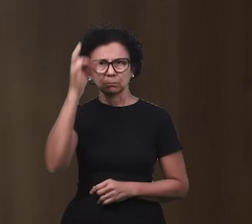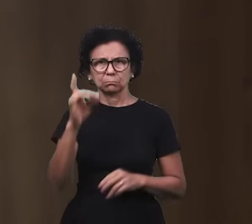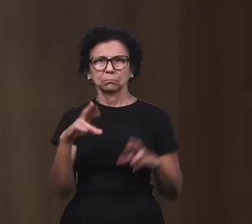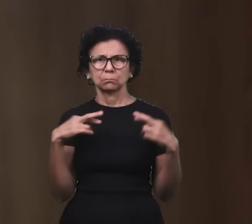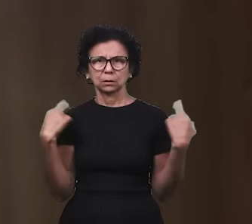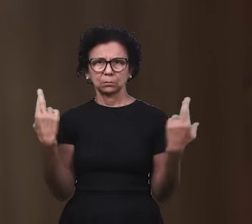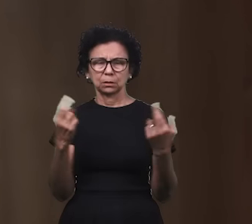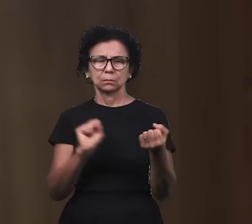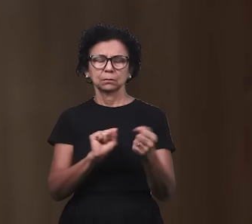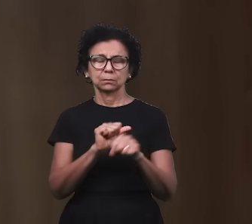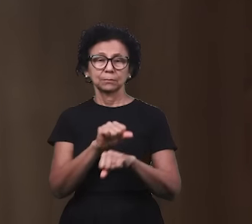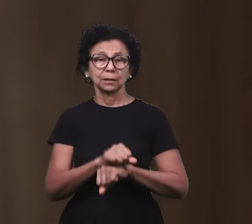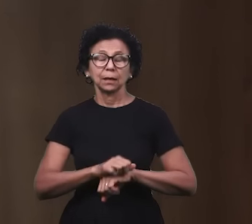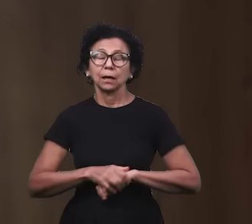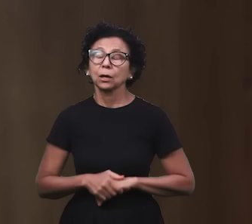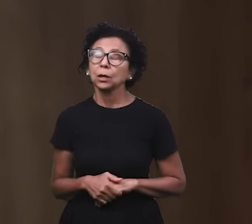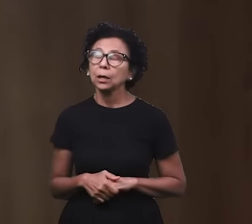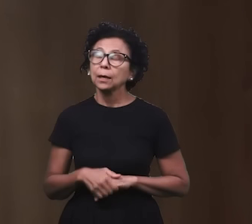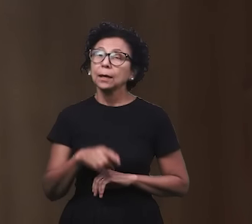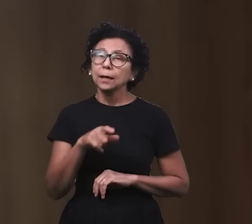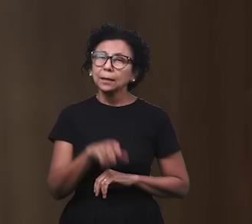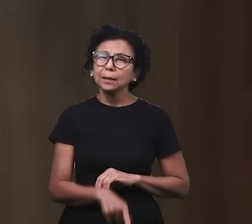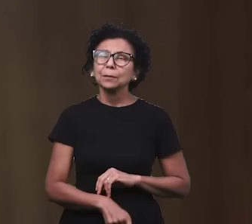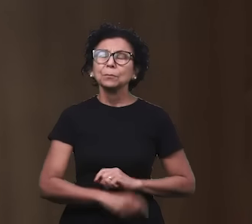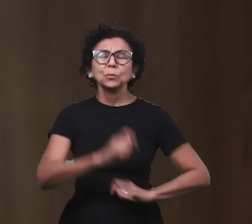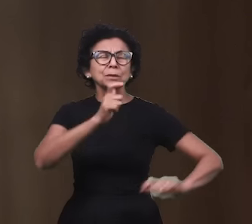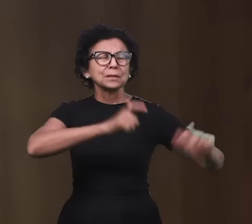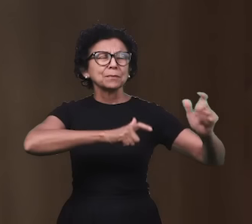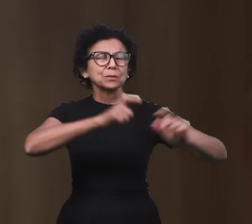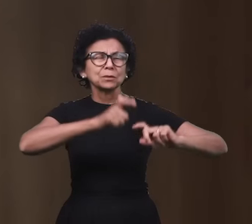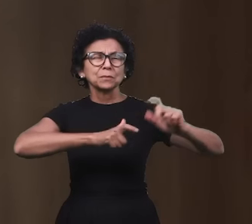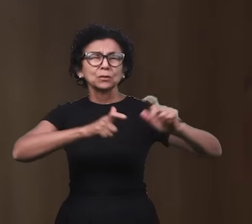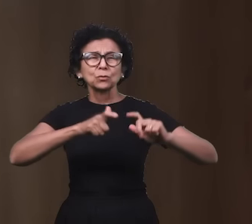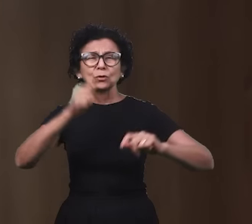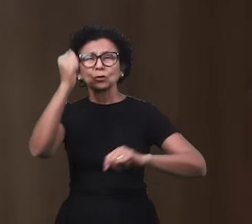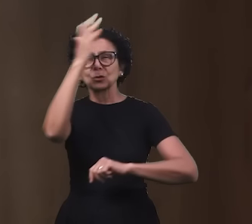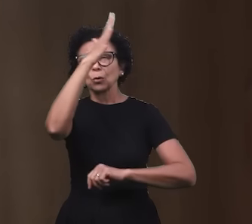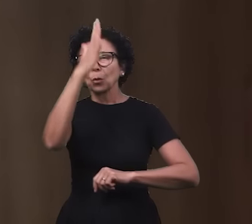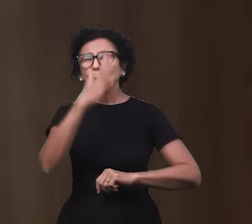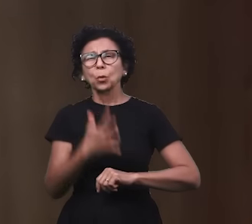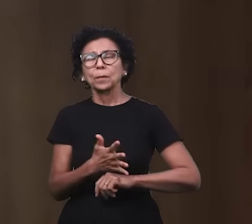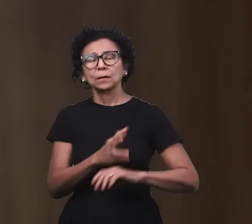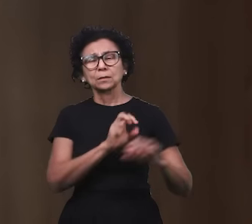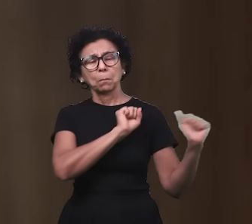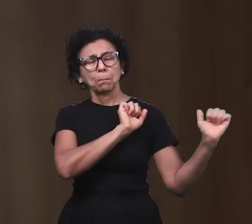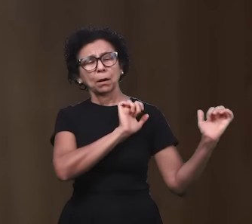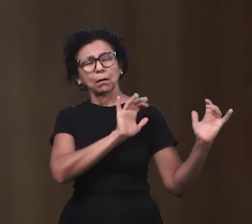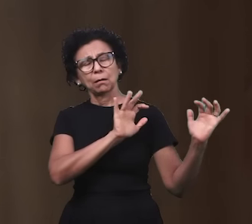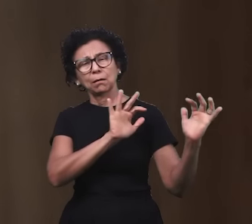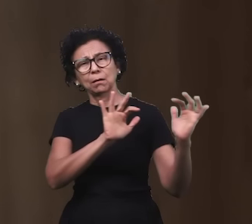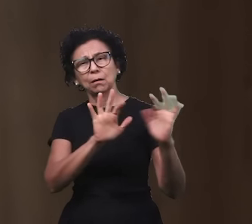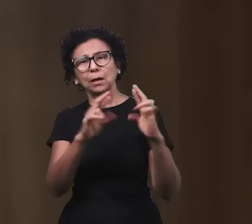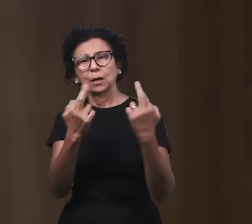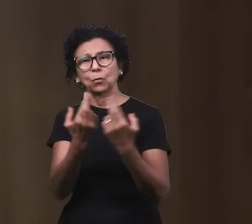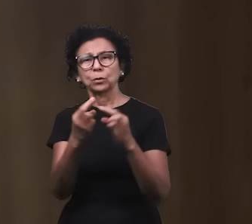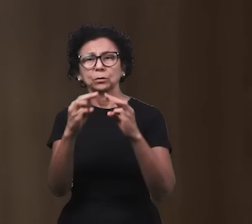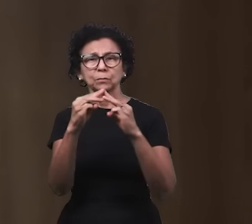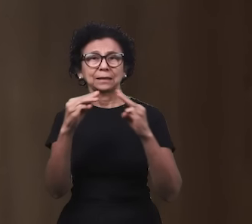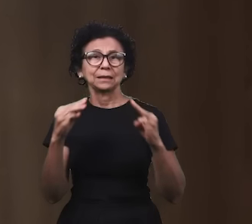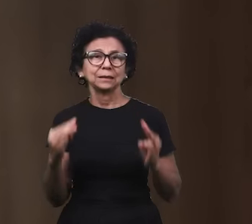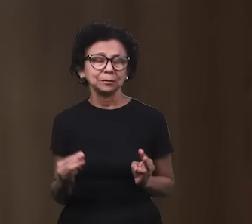do Pará. Nós viajamos 3 dias de carro para chegar aqui, fomos parando aqui, a alegria de estar no